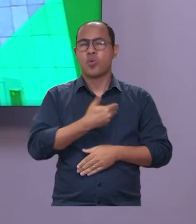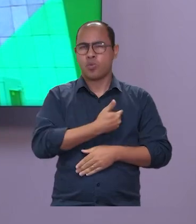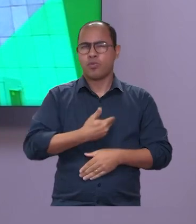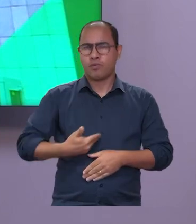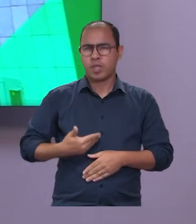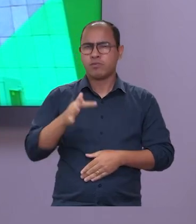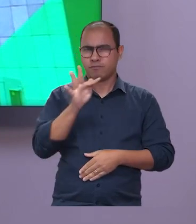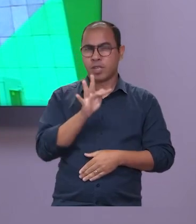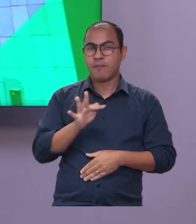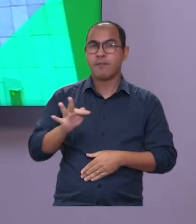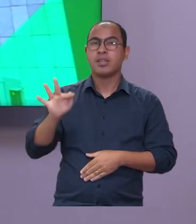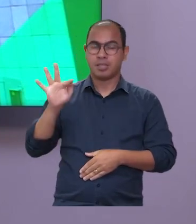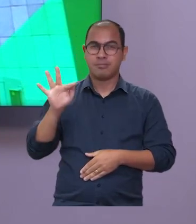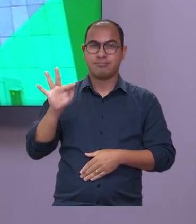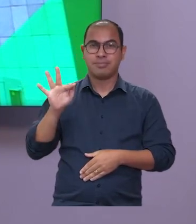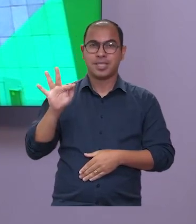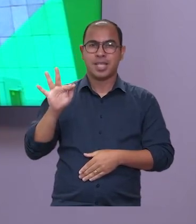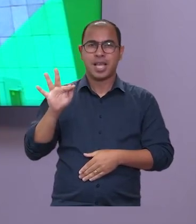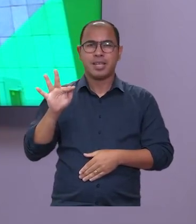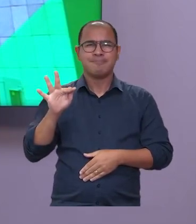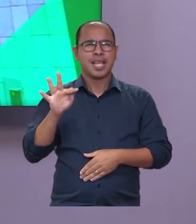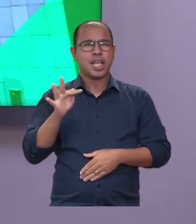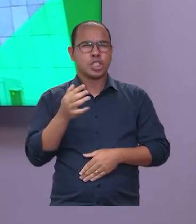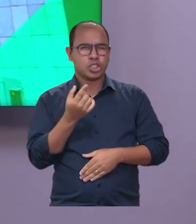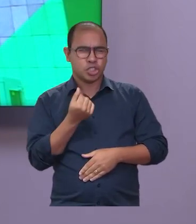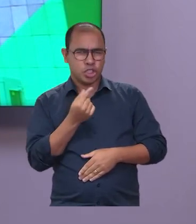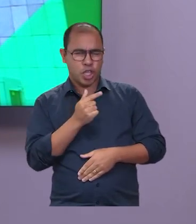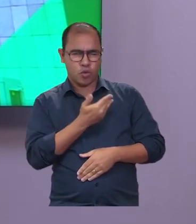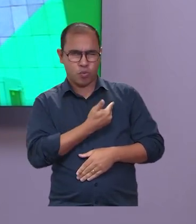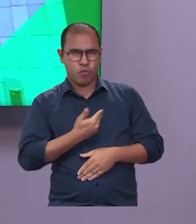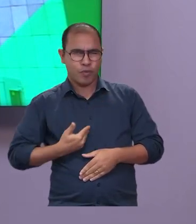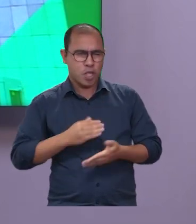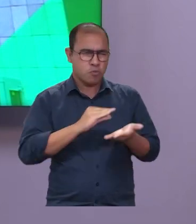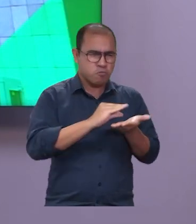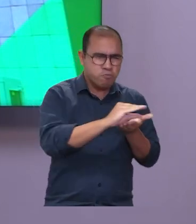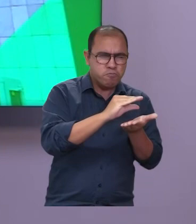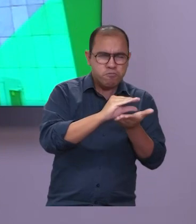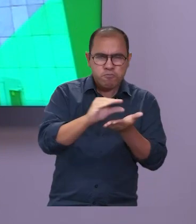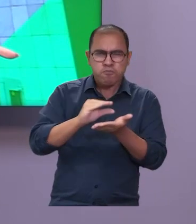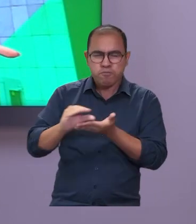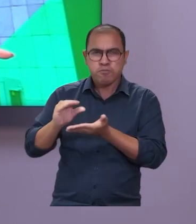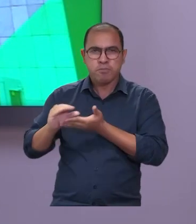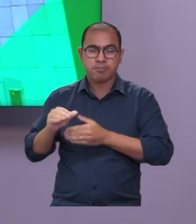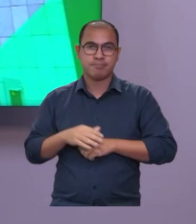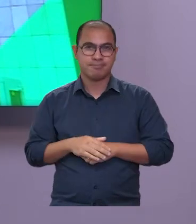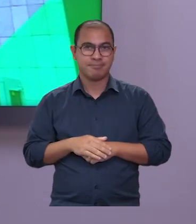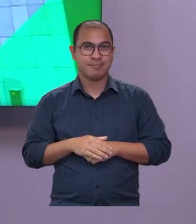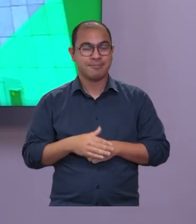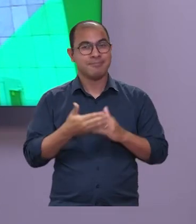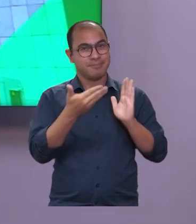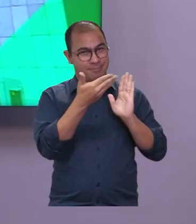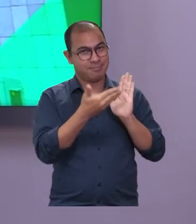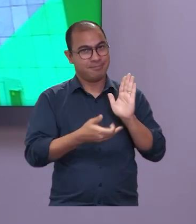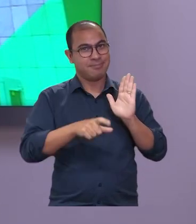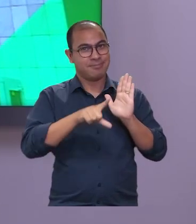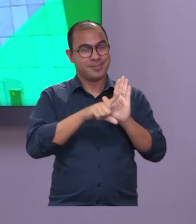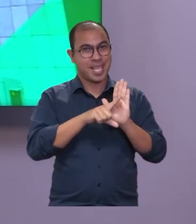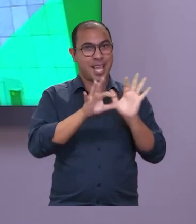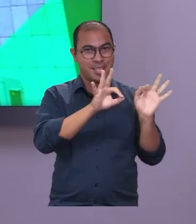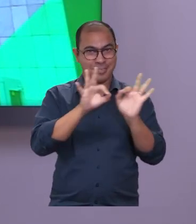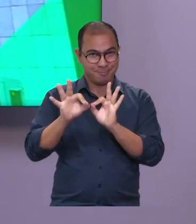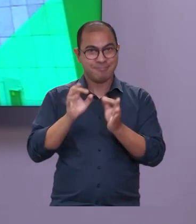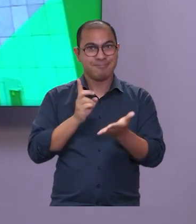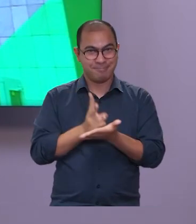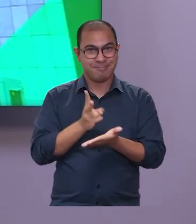Sociais do Governo Federal, Cade Único, por transferência de renda direta. Esse foi mais um É Lei. Fique